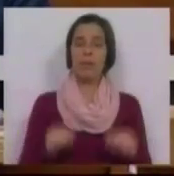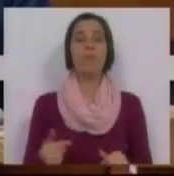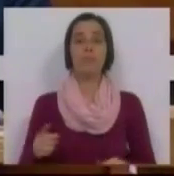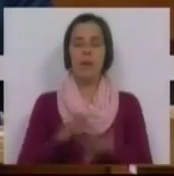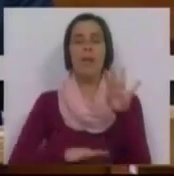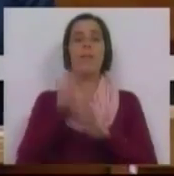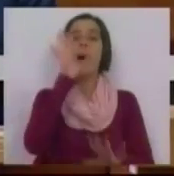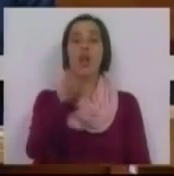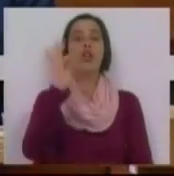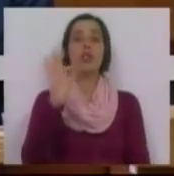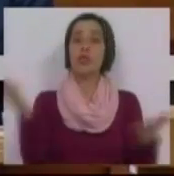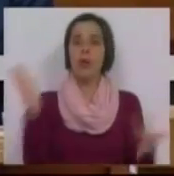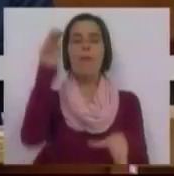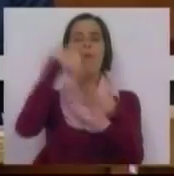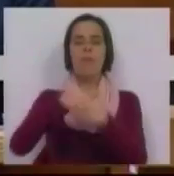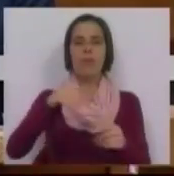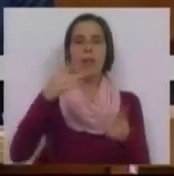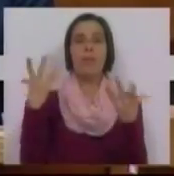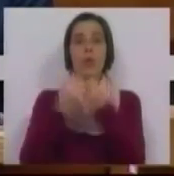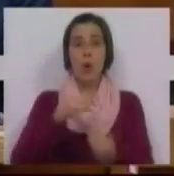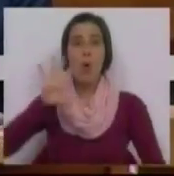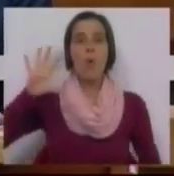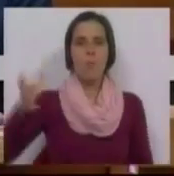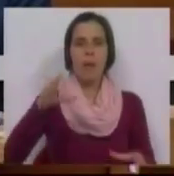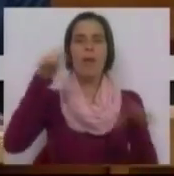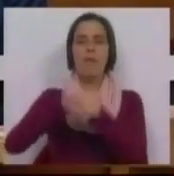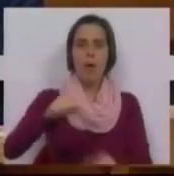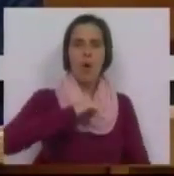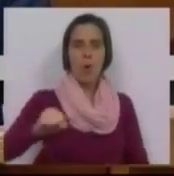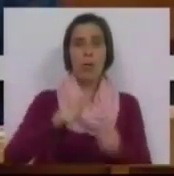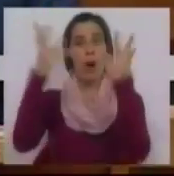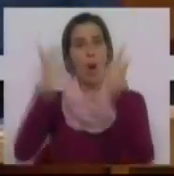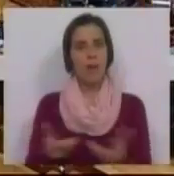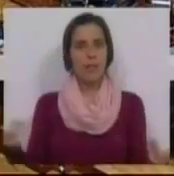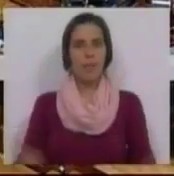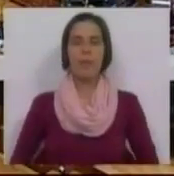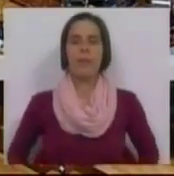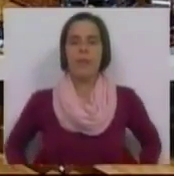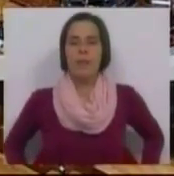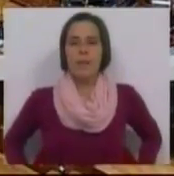Fazemos uma escolha. Votamos com o país, votamos contra o orçamento.